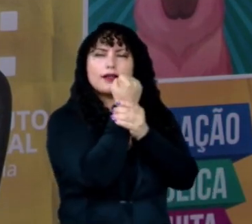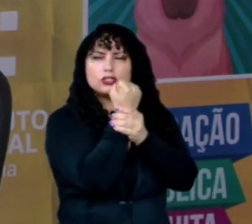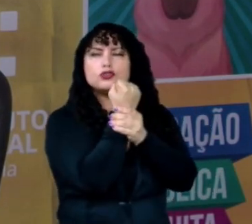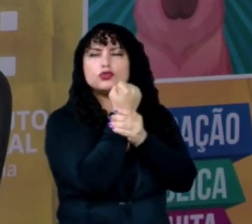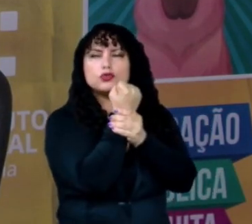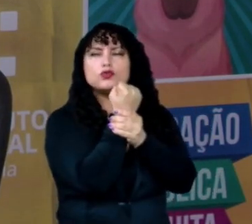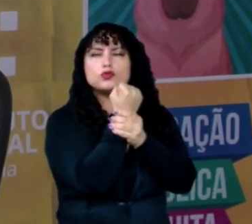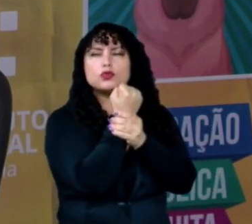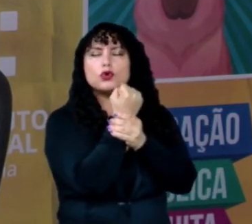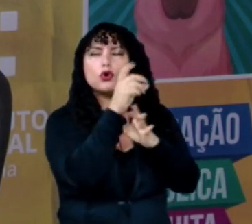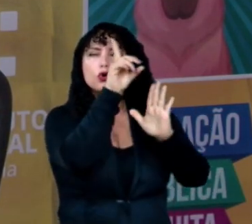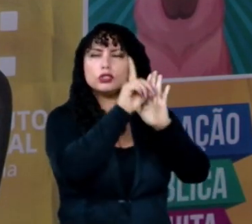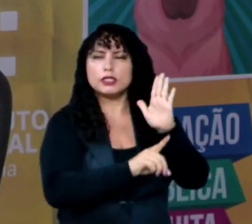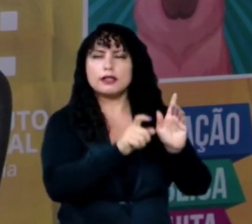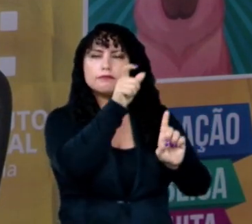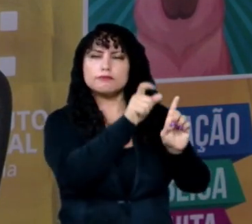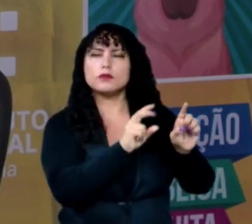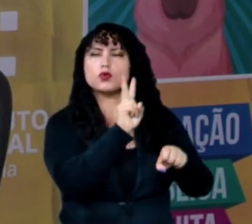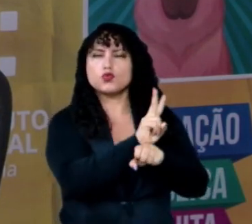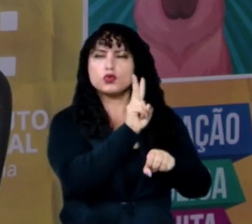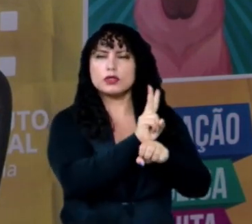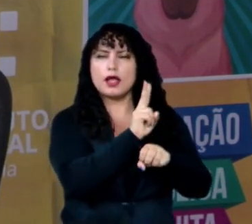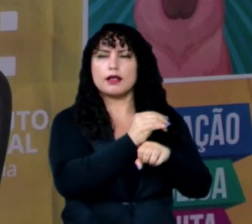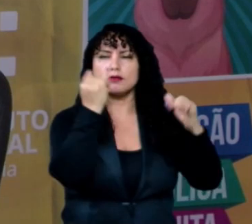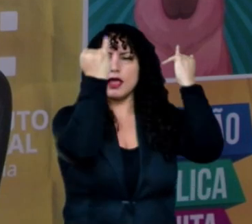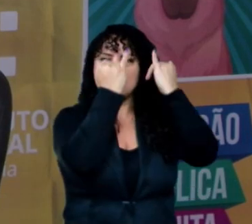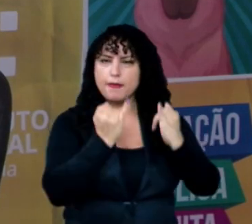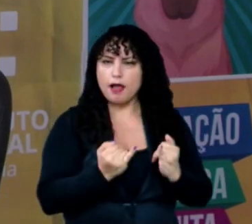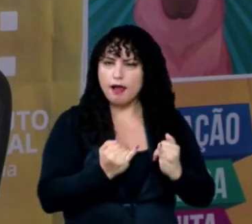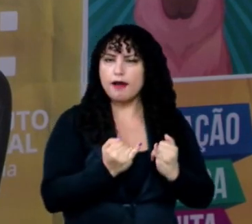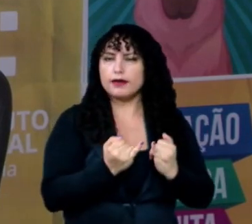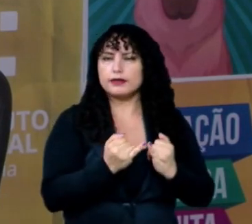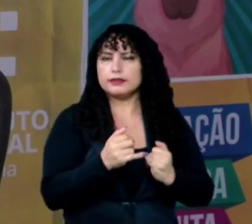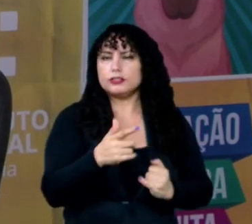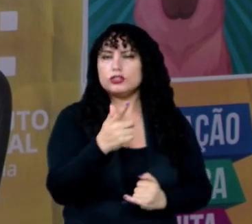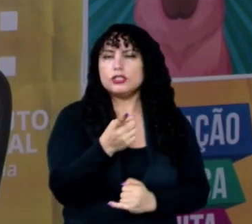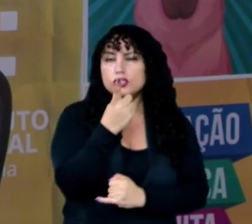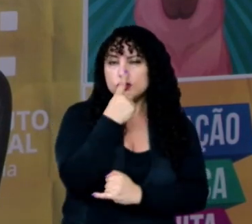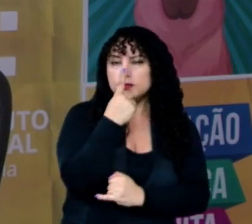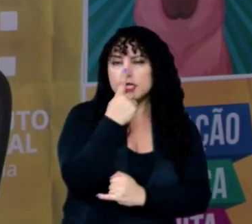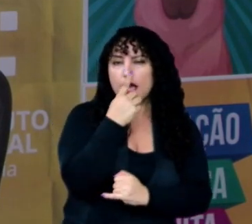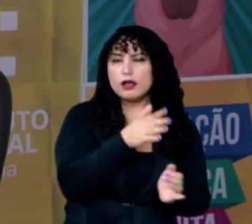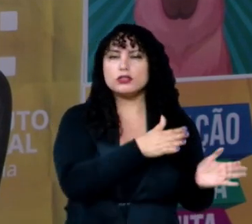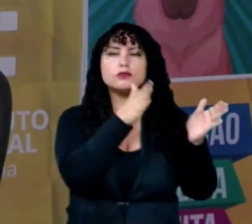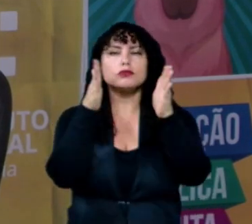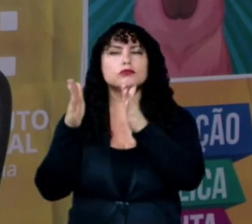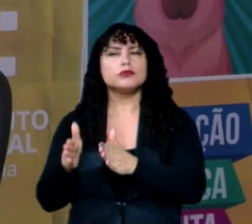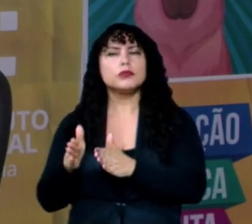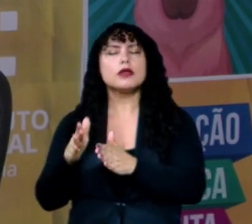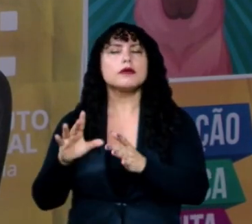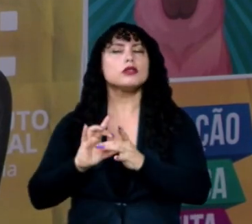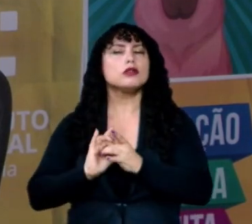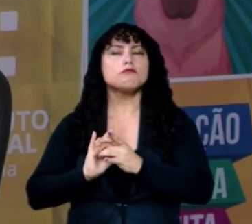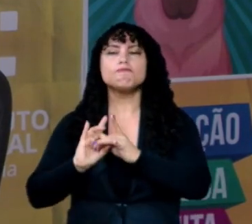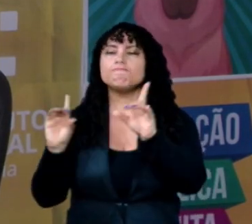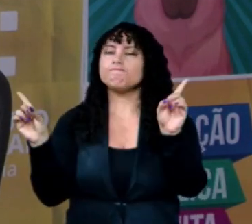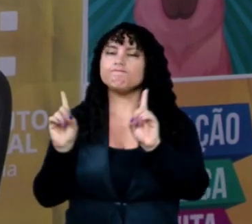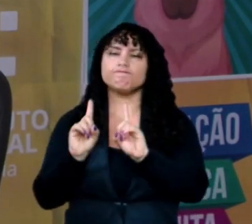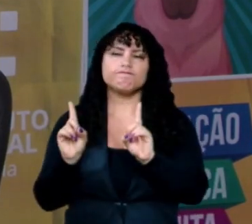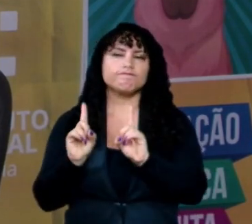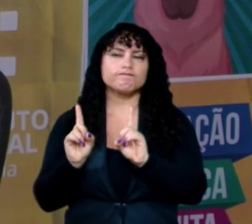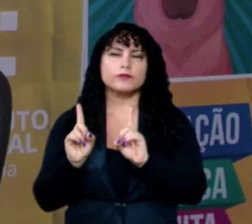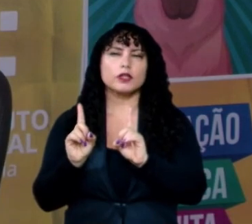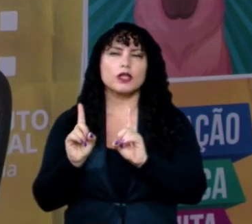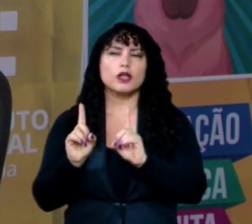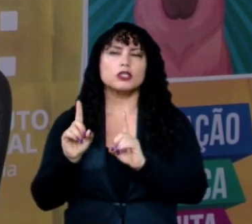o direito ao cidadão, à preservação da sua imagem, da sua intimidade, mas que a gente não permita que